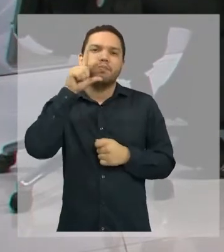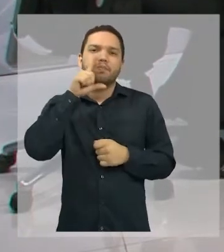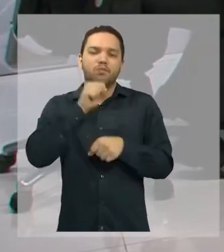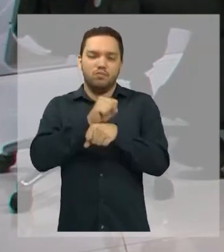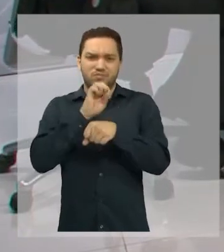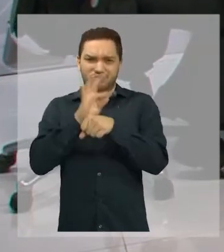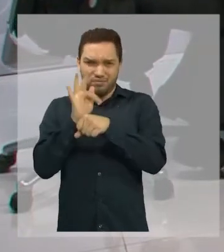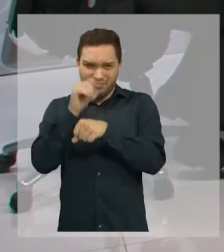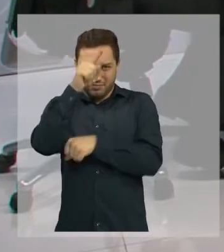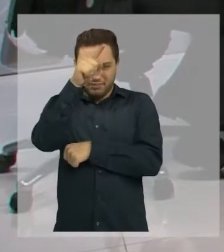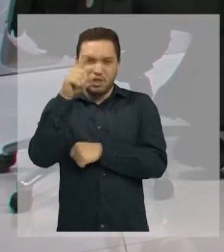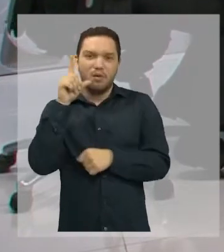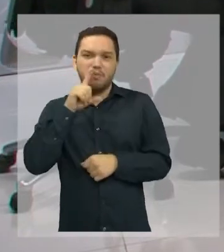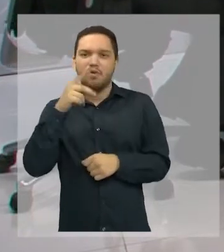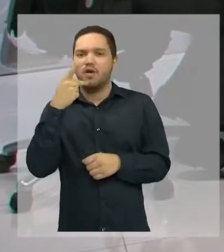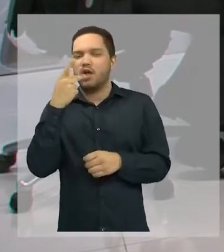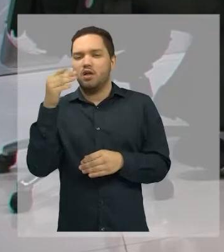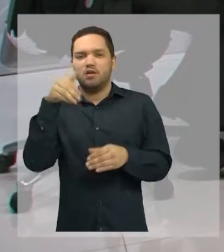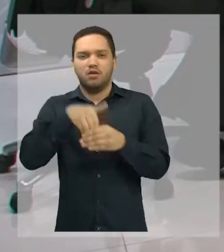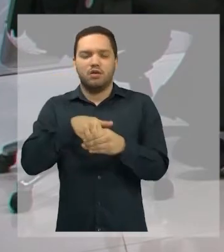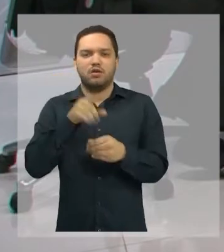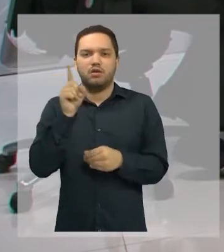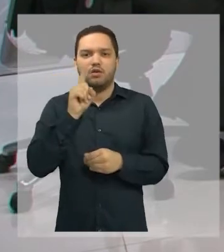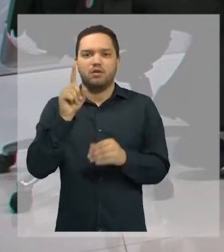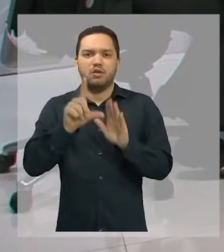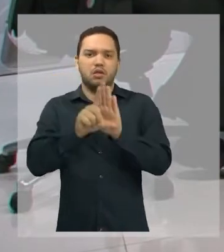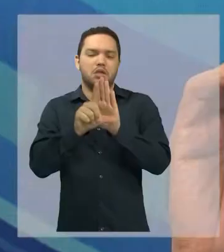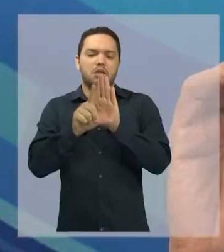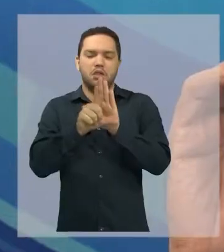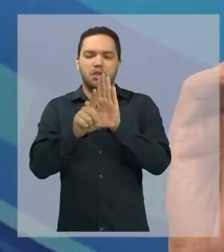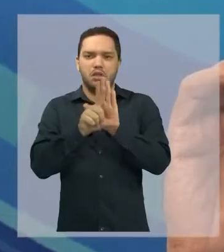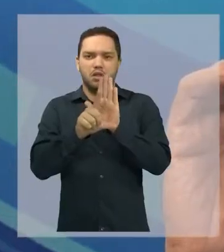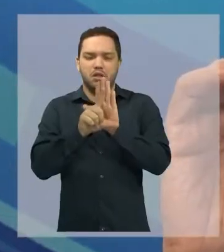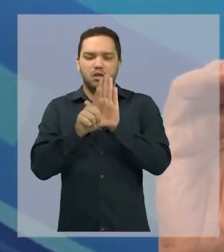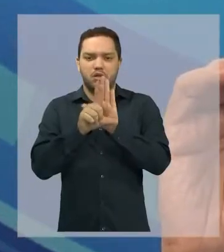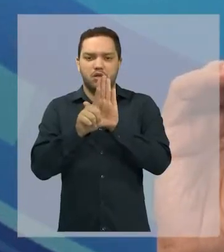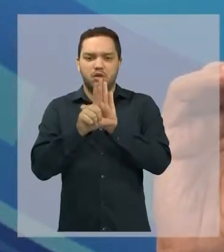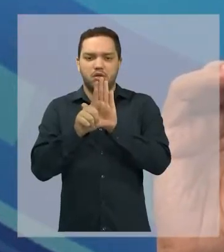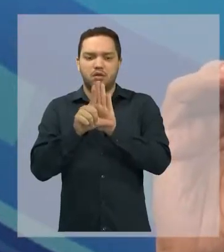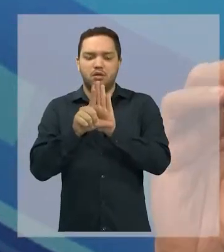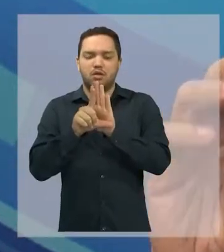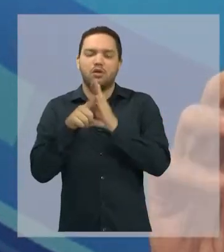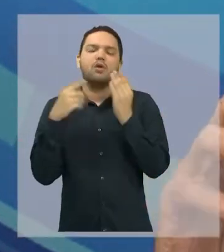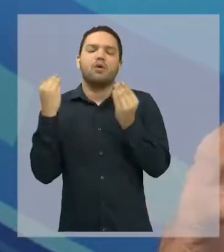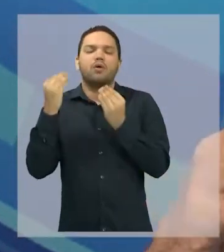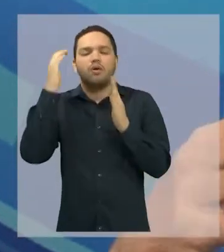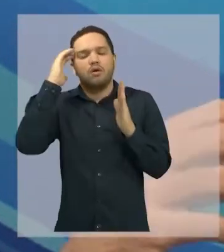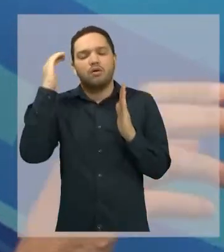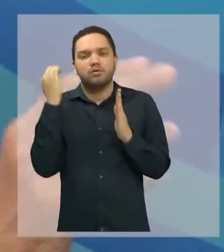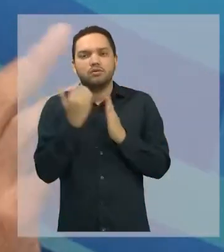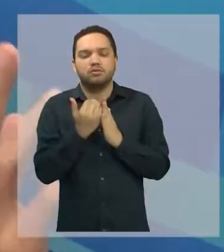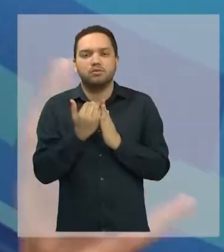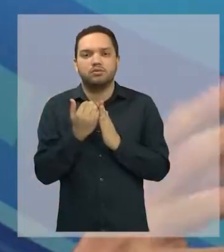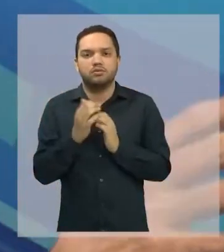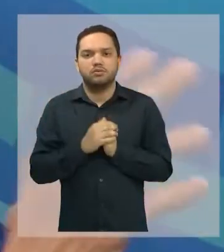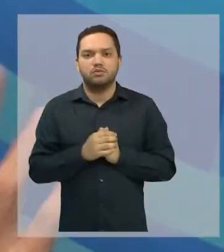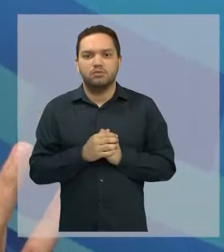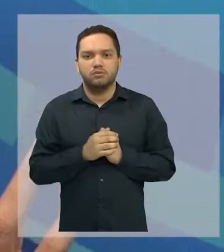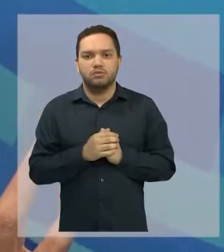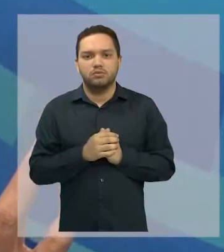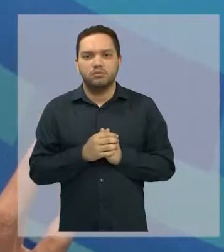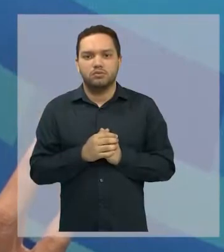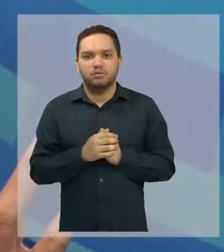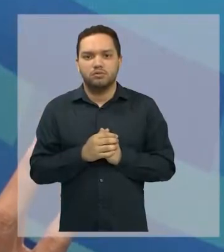voto, disse que nenhuma lei funciona se não se inserir num mar de